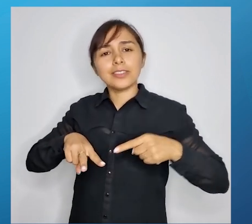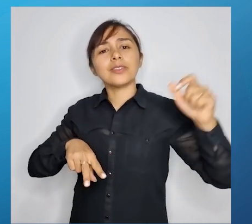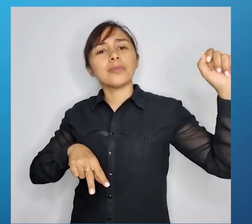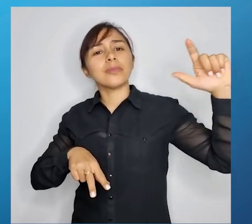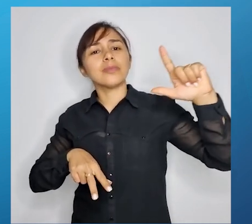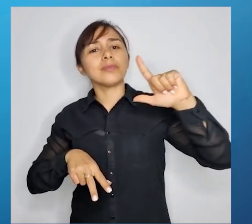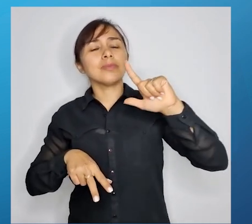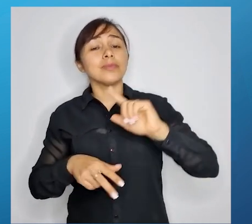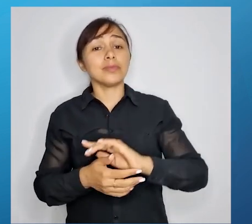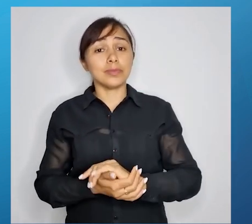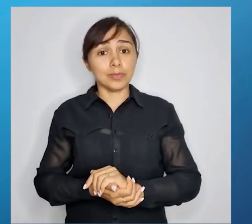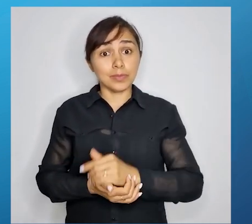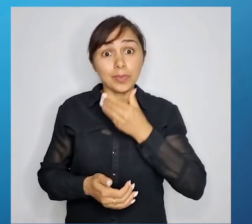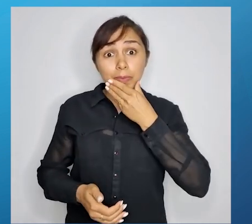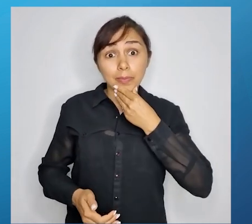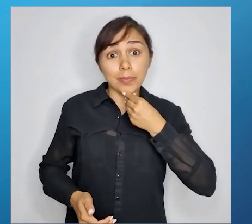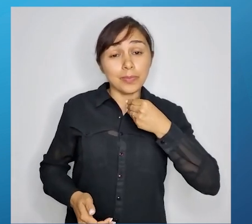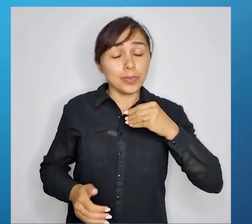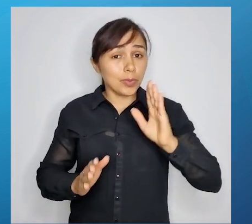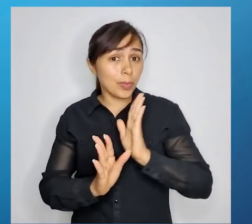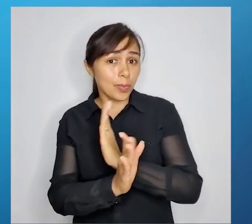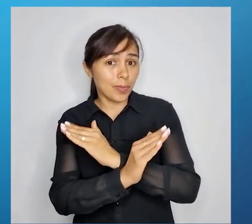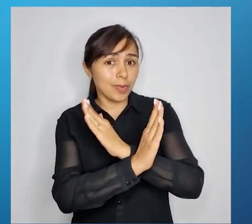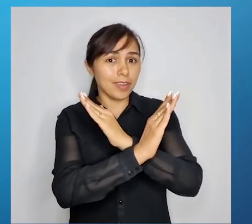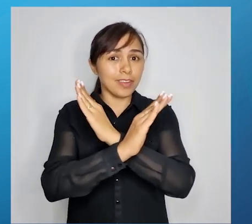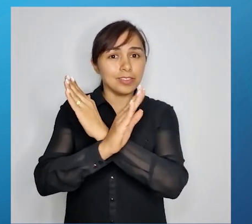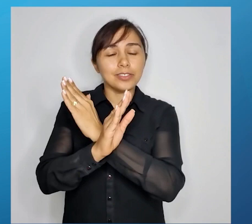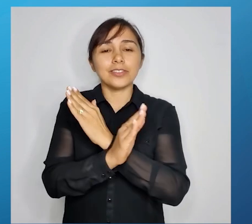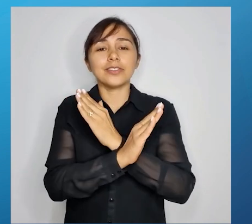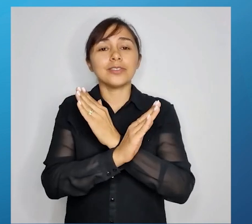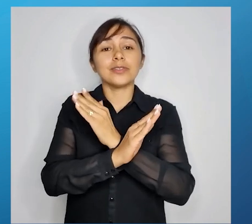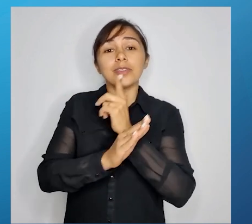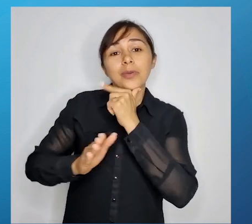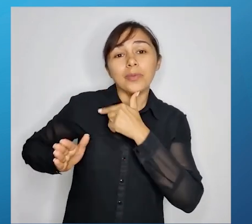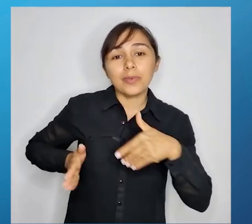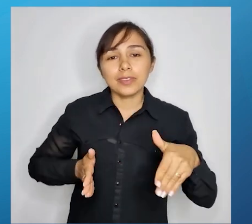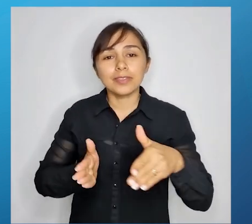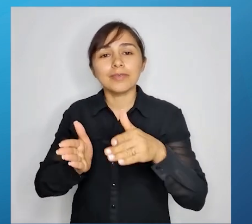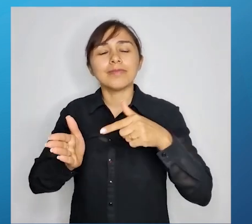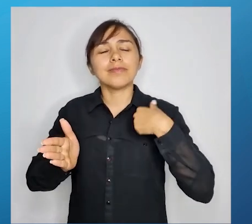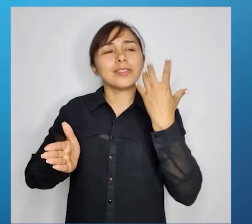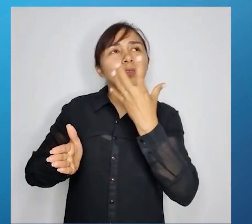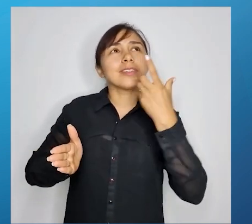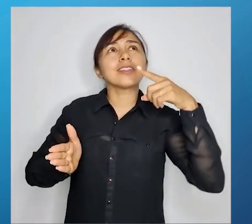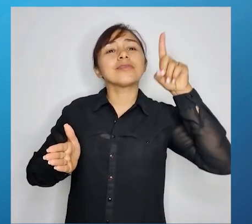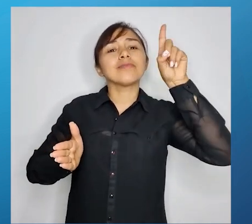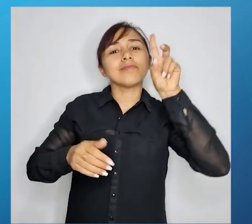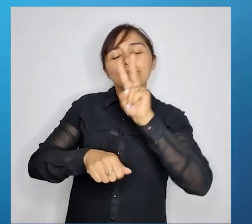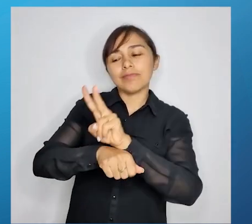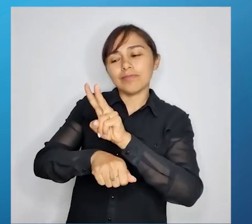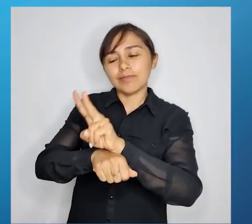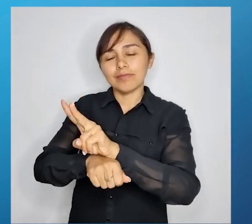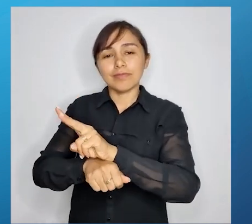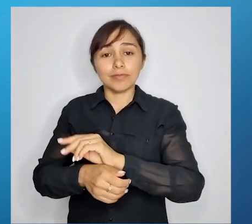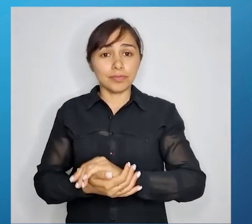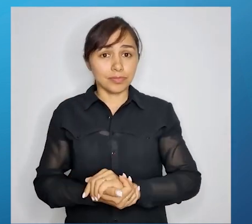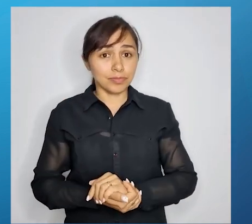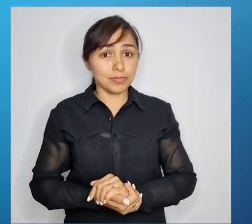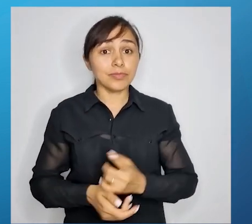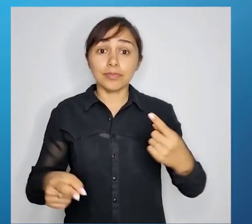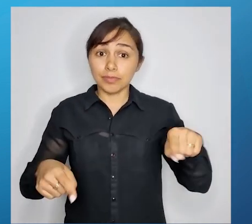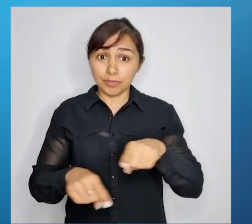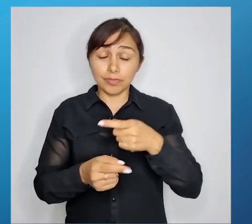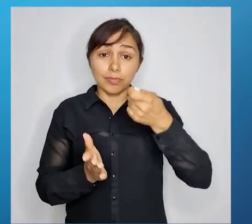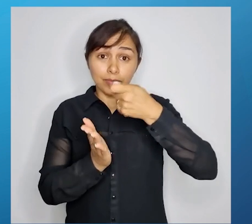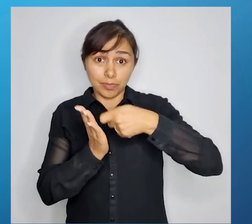ver-te. Menino vadio, tensão flutuante do rio, eu canto para Deus proteger-te. A música acima, de